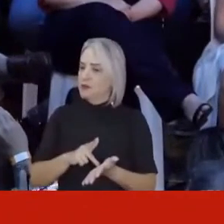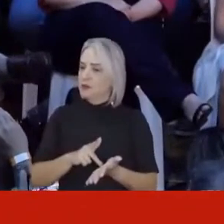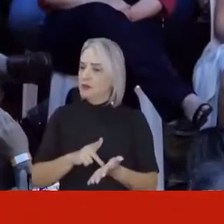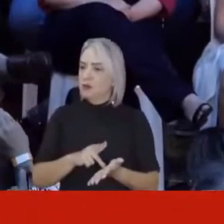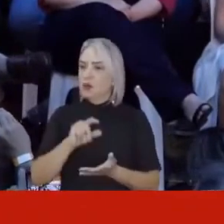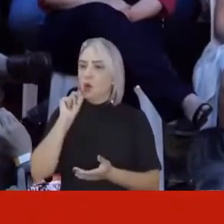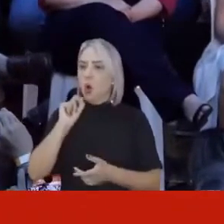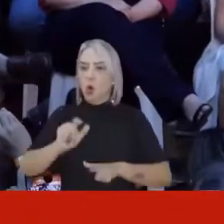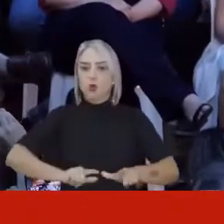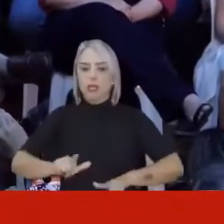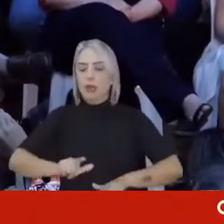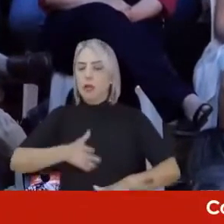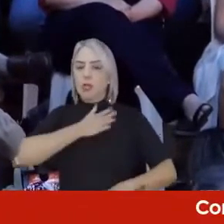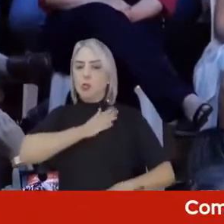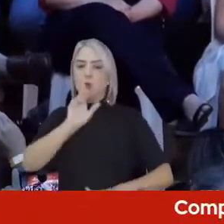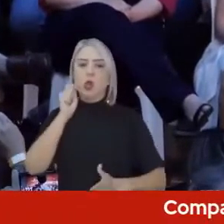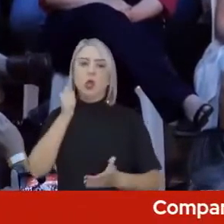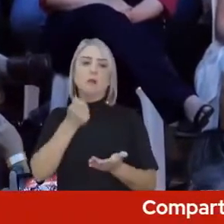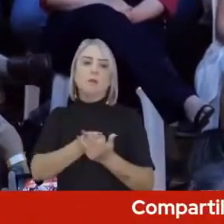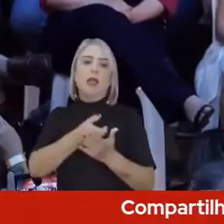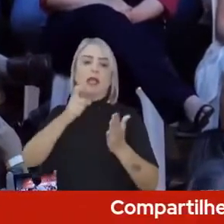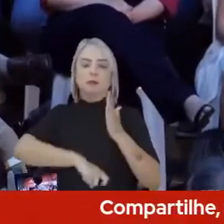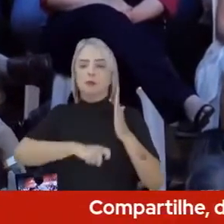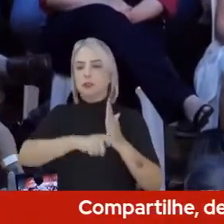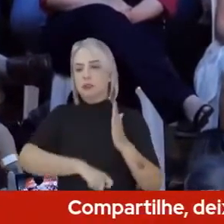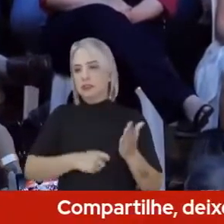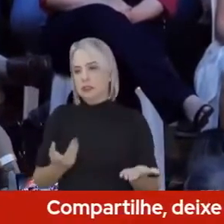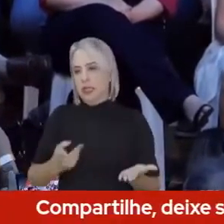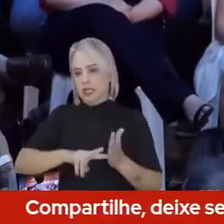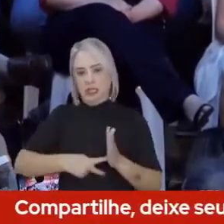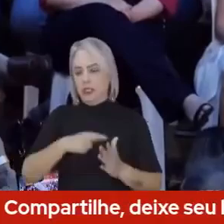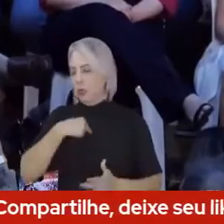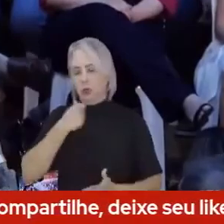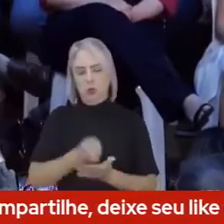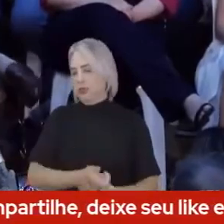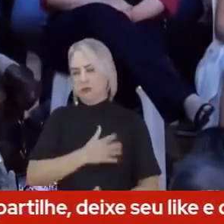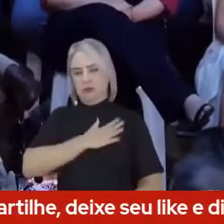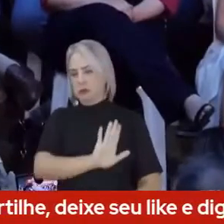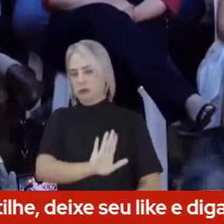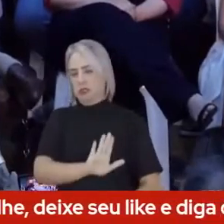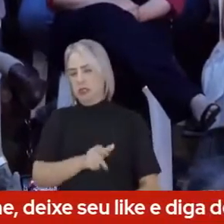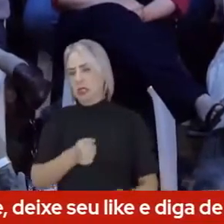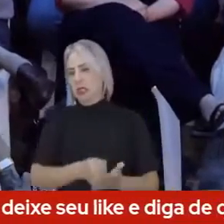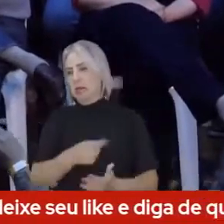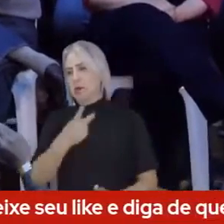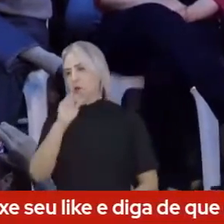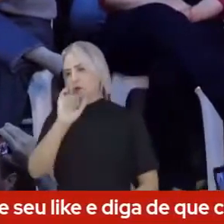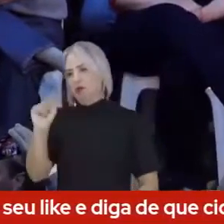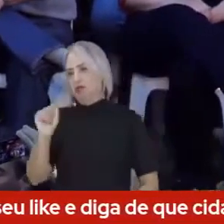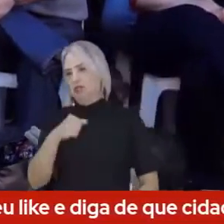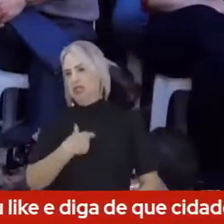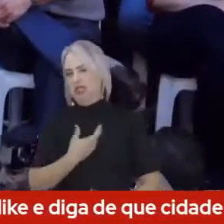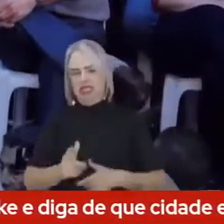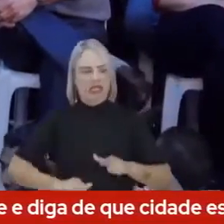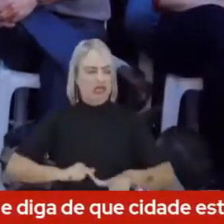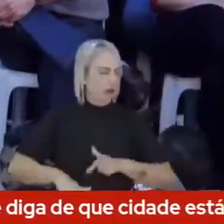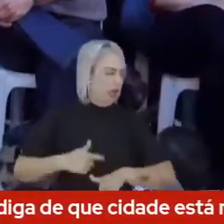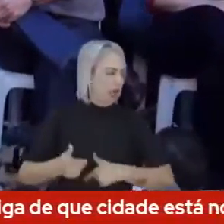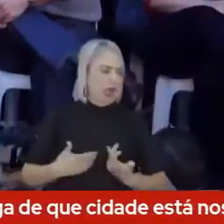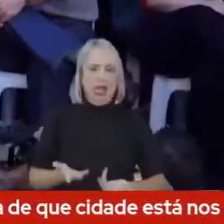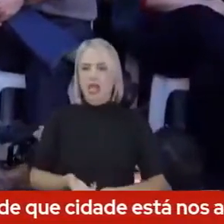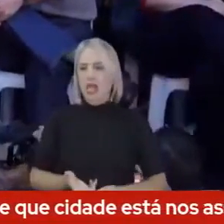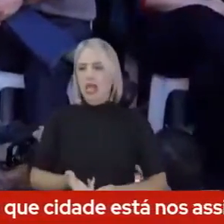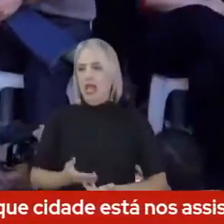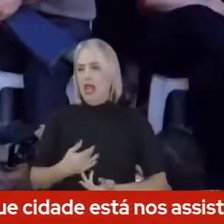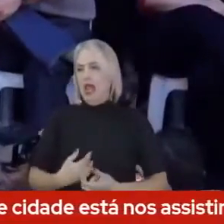gostava de pagar imposto sindical. O trabalhador não gostava. Pagar um dia de serviço para o sindicato era o dia que a gente era mais xingado dentro